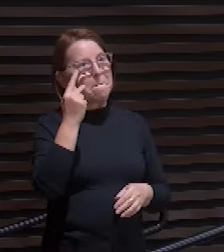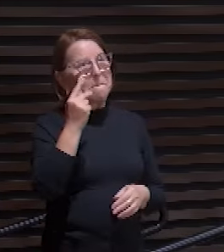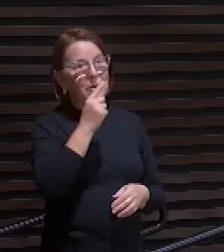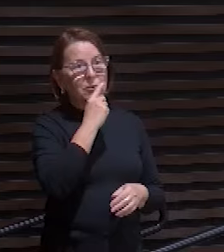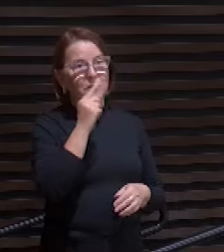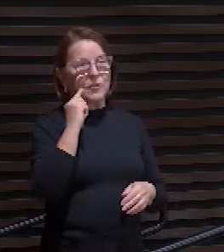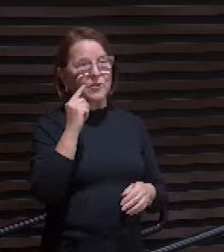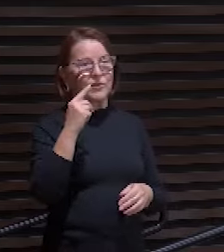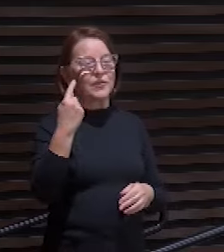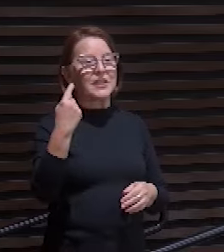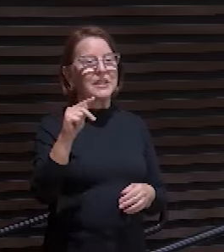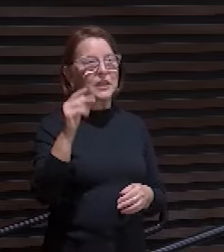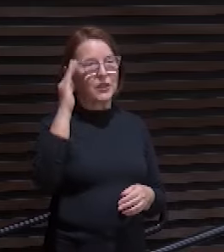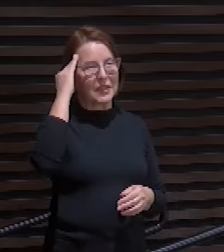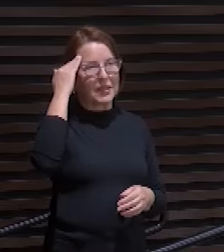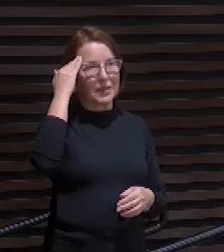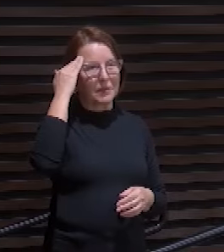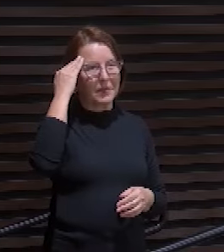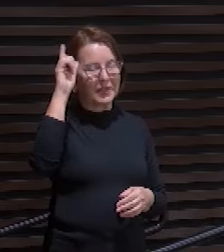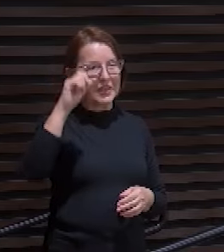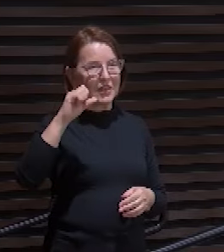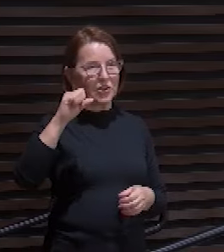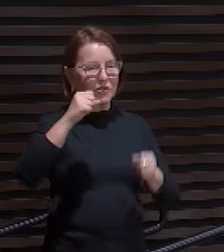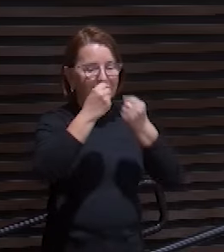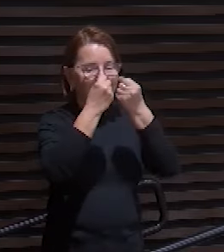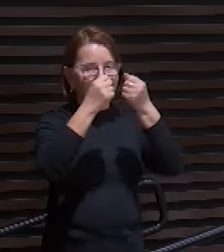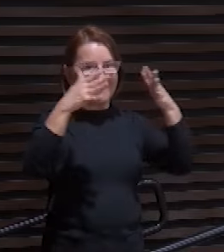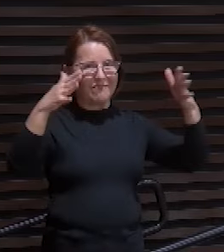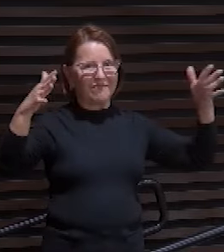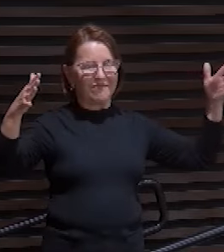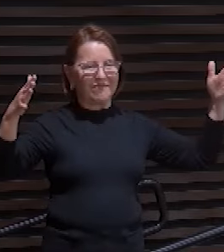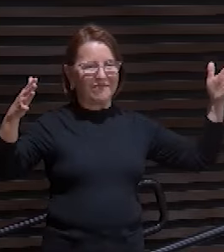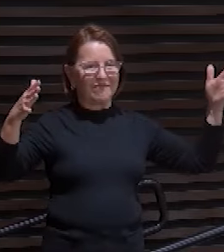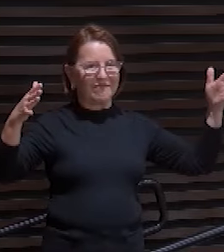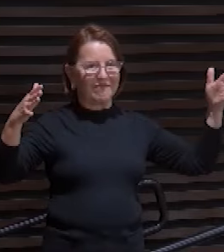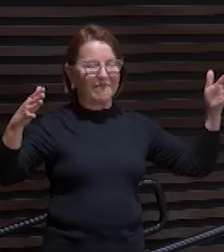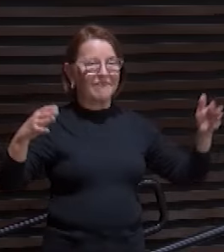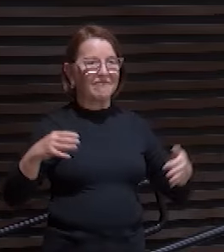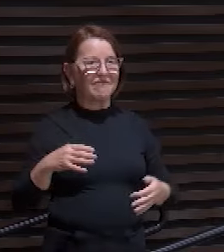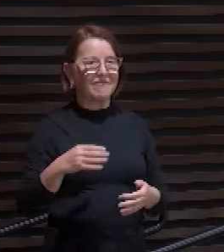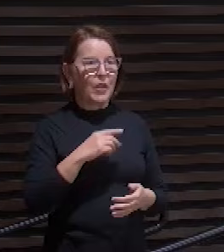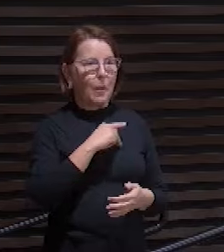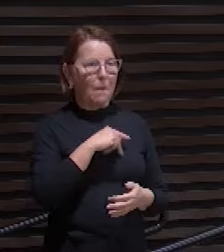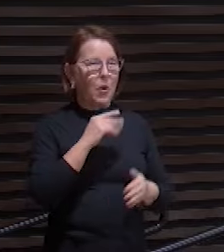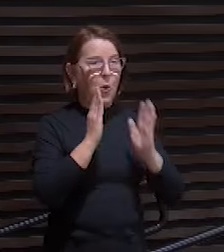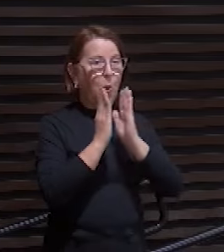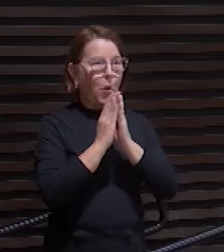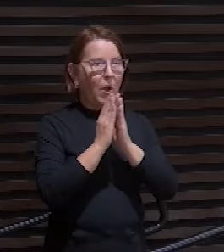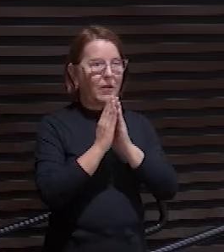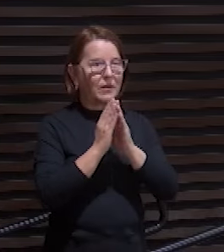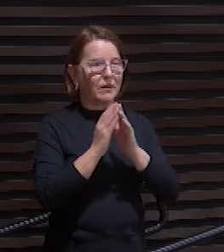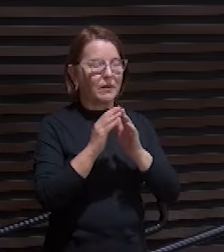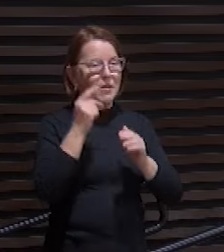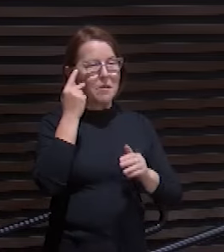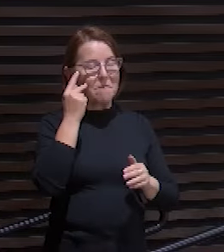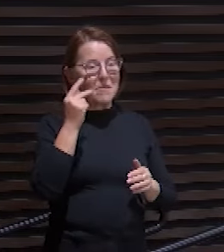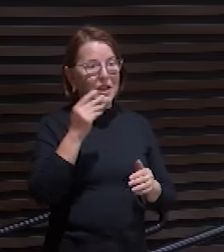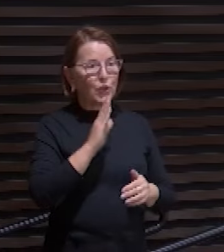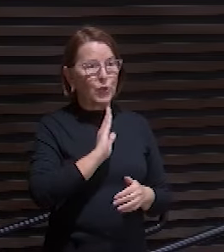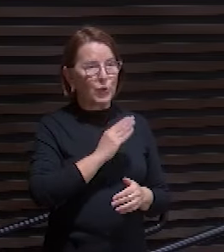entendimento sejam iluminados. Eu oro para que os olhos do vosso coração